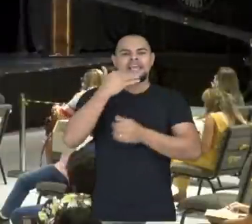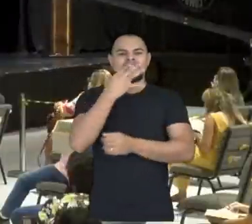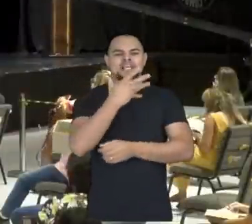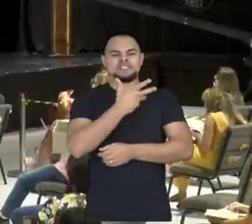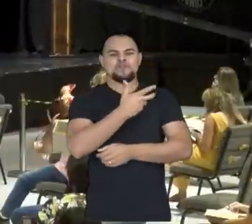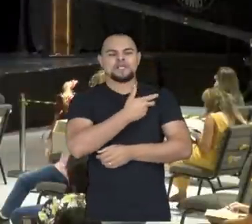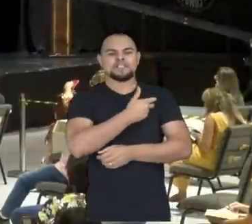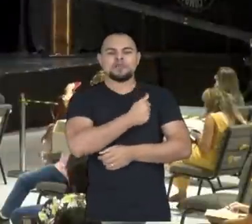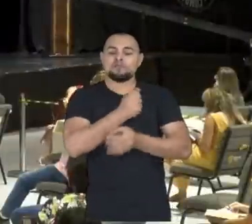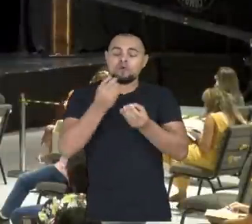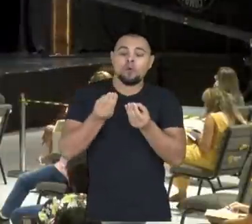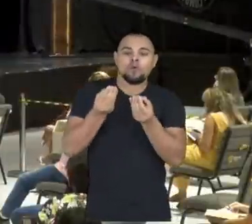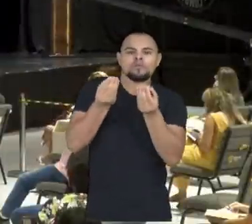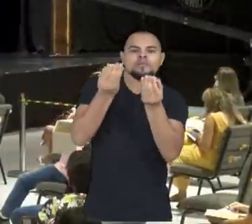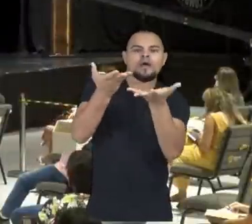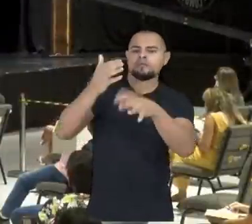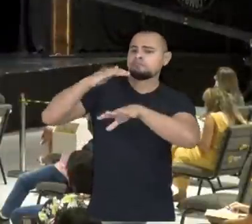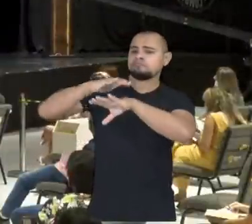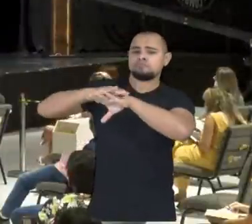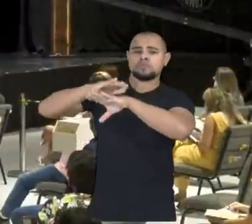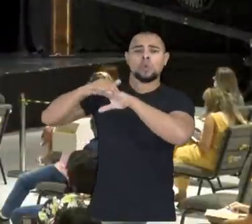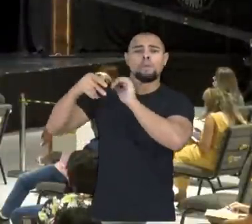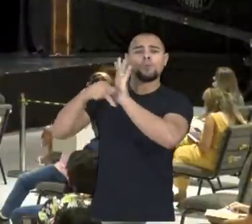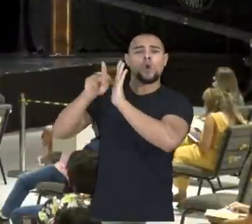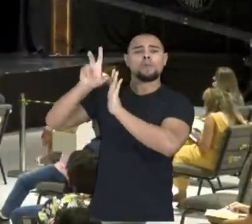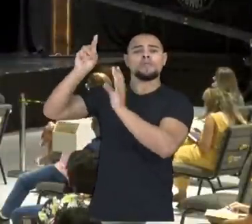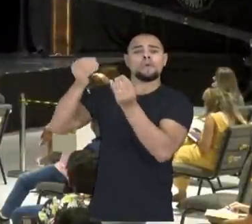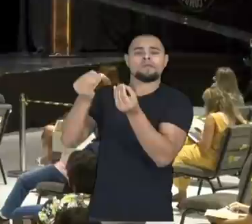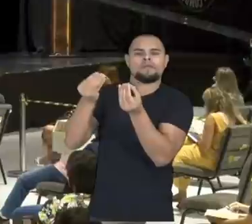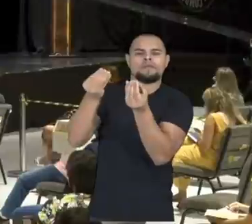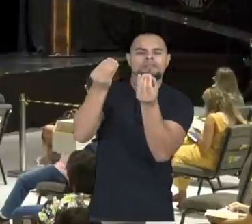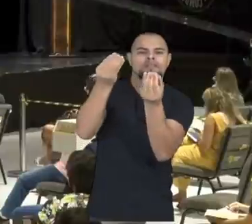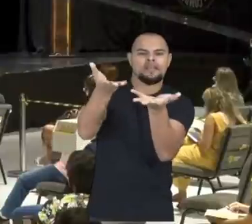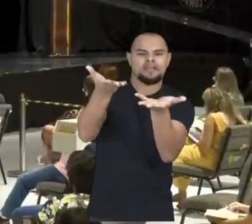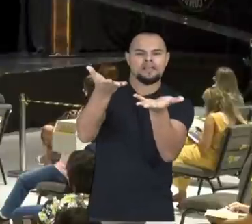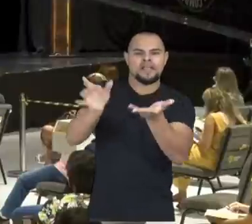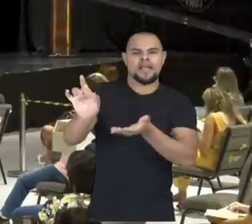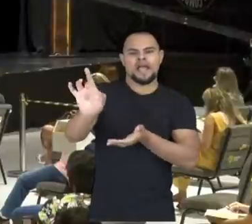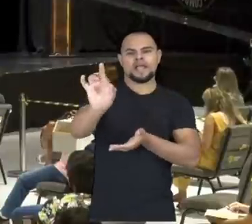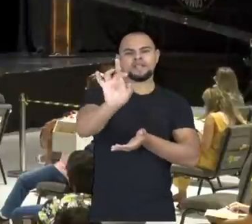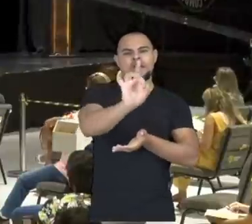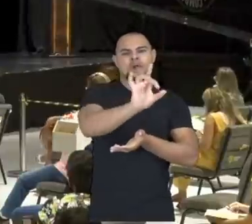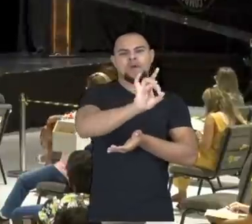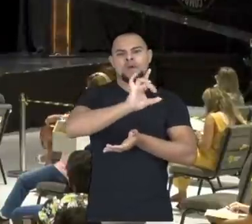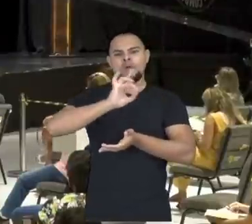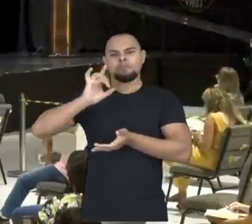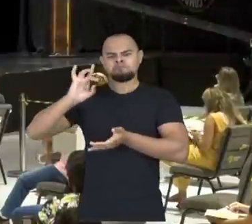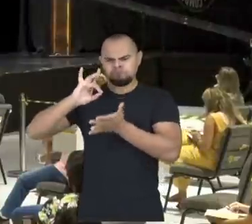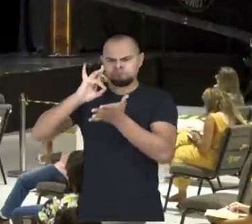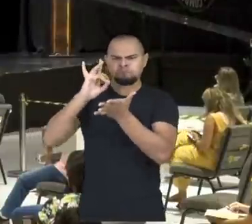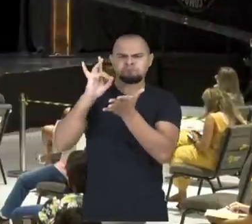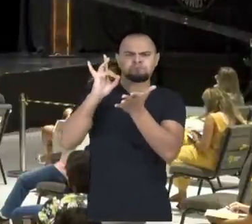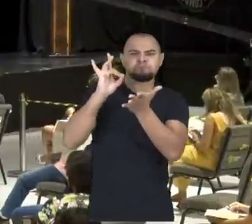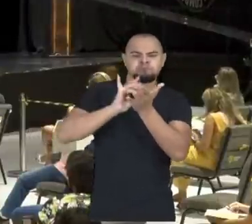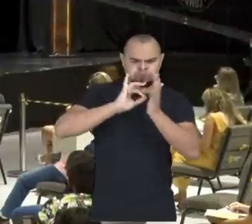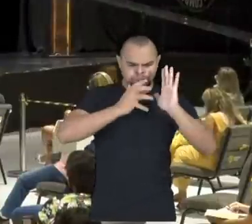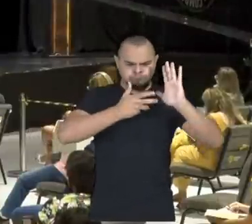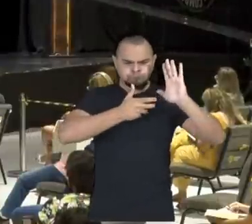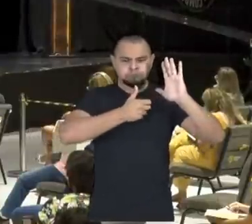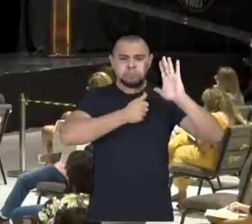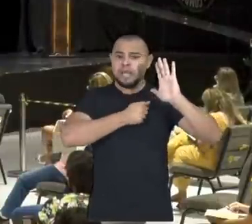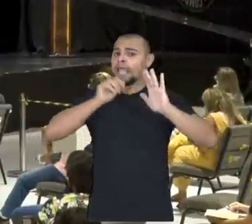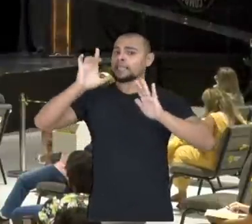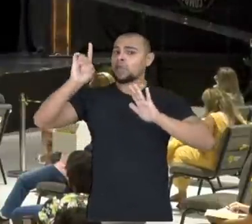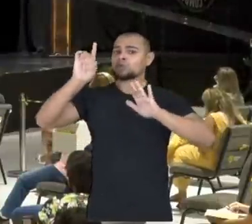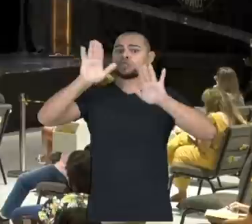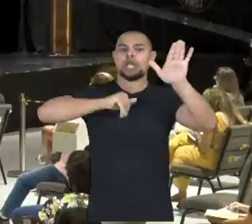são dadas pelo próprio Deus ao nosso coração, gente. Conversão é coisa de Deus,